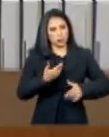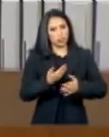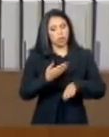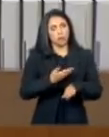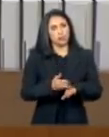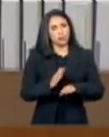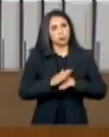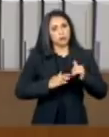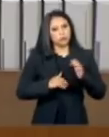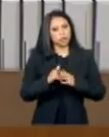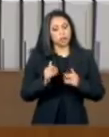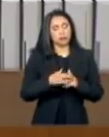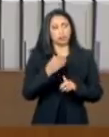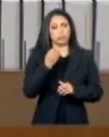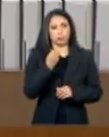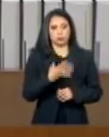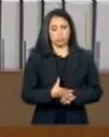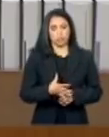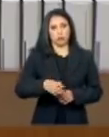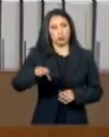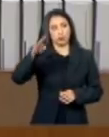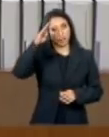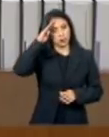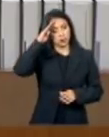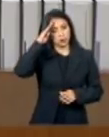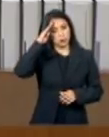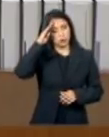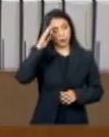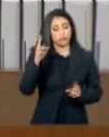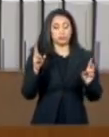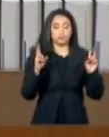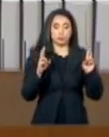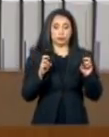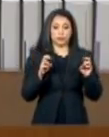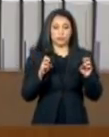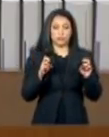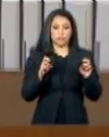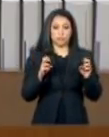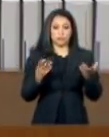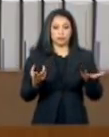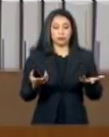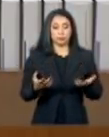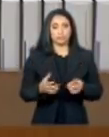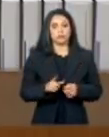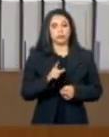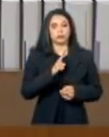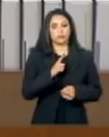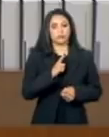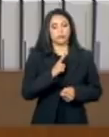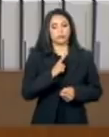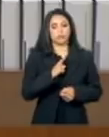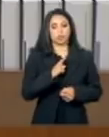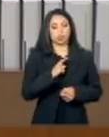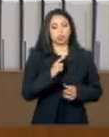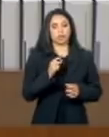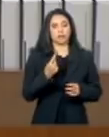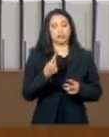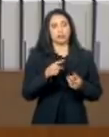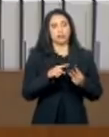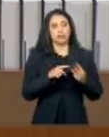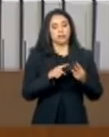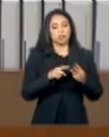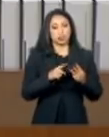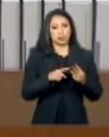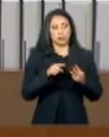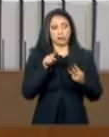atestados ou validados pelo comandante e churrascos isso consta dos temas no item 3.1 b e c